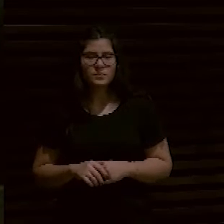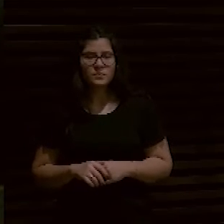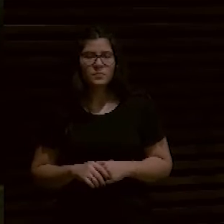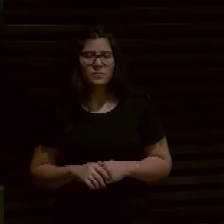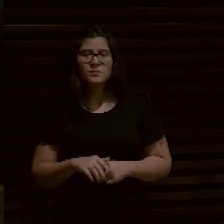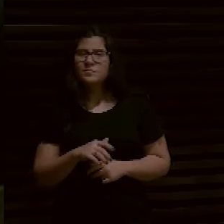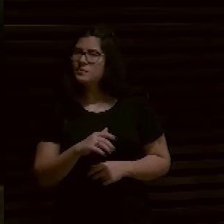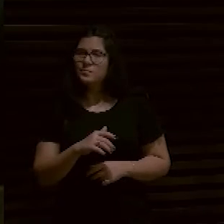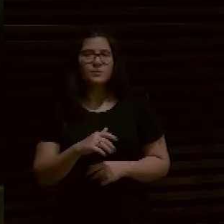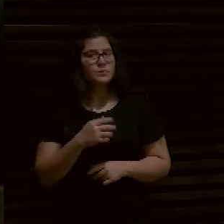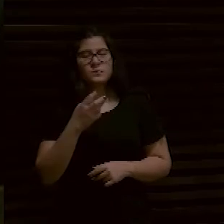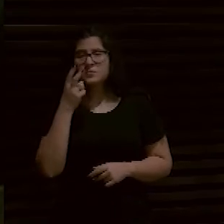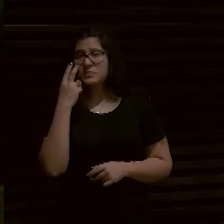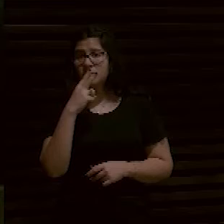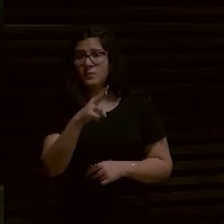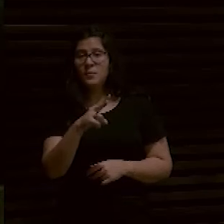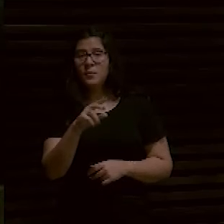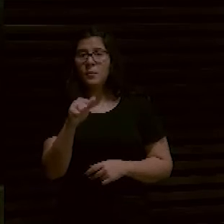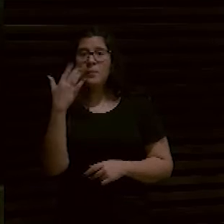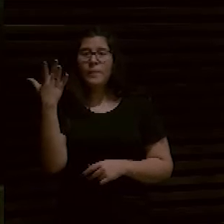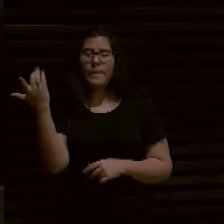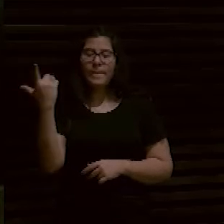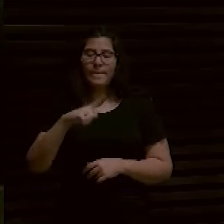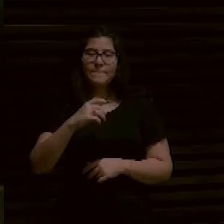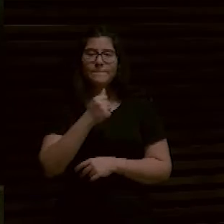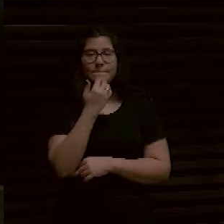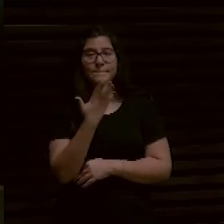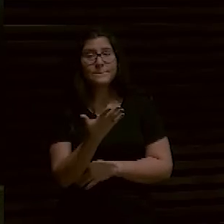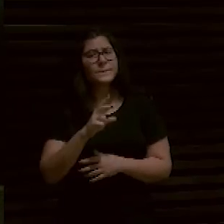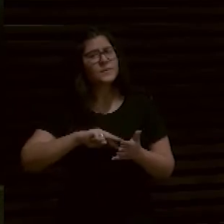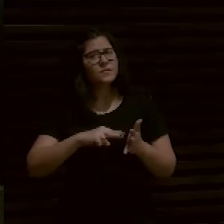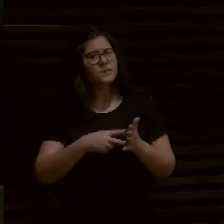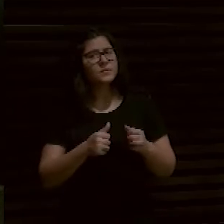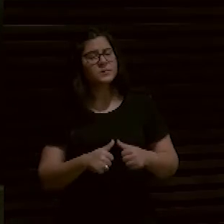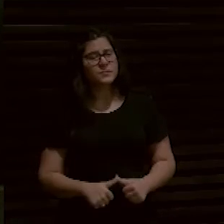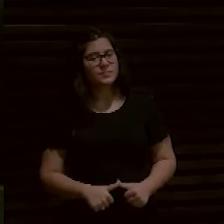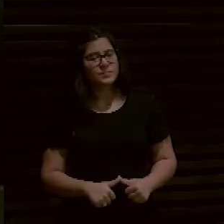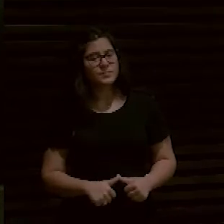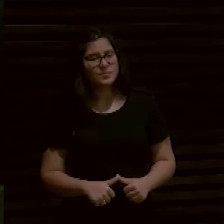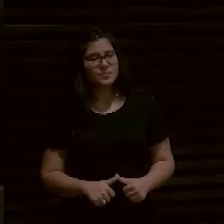Não verá quando vier o bem. O que significa isso?